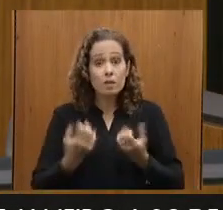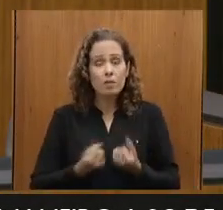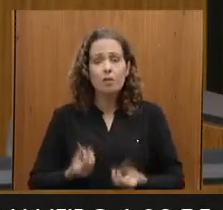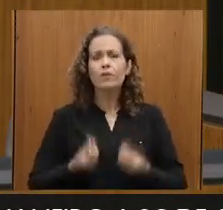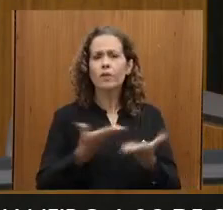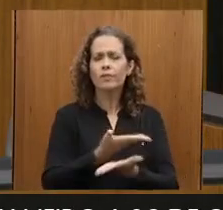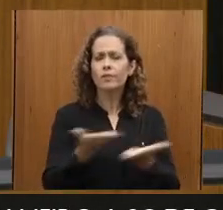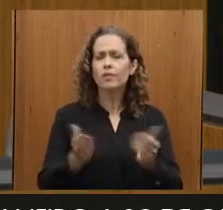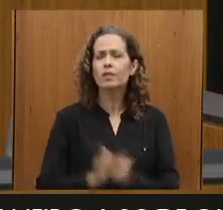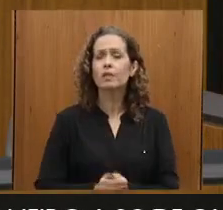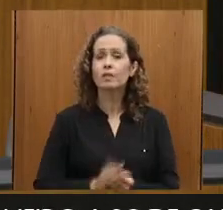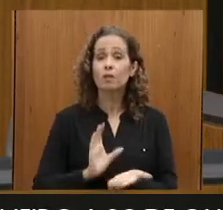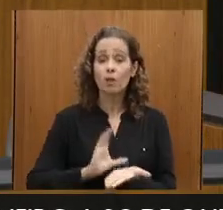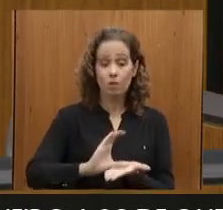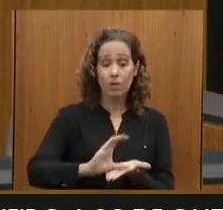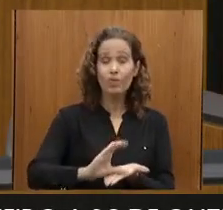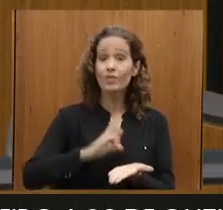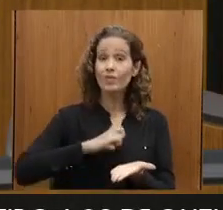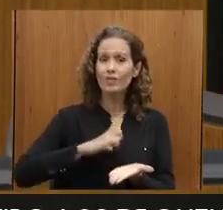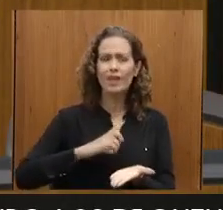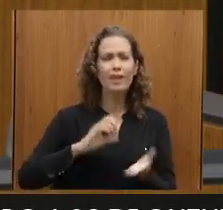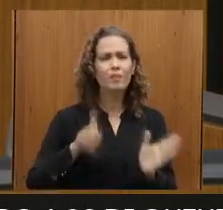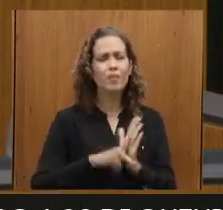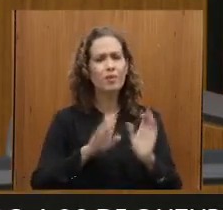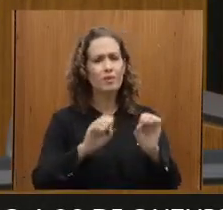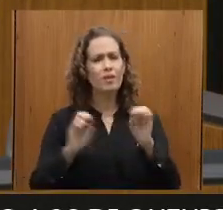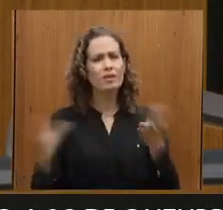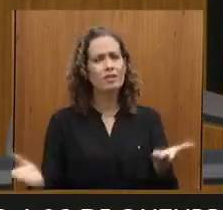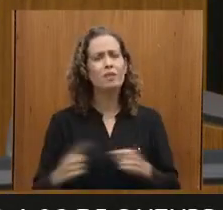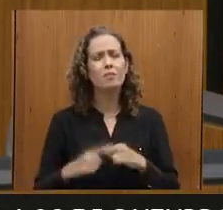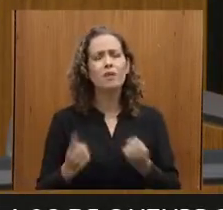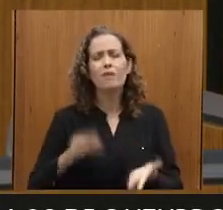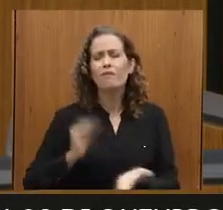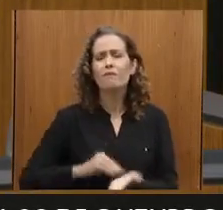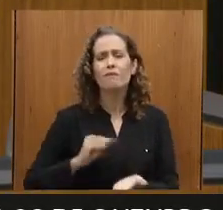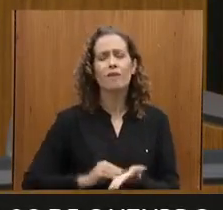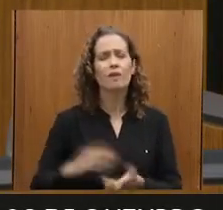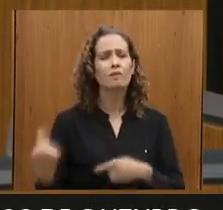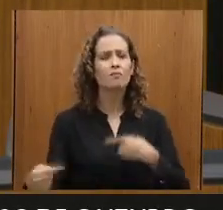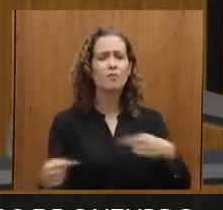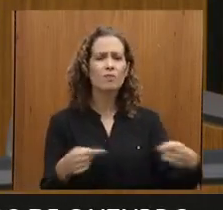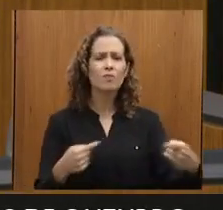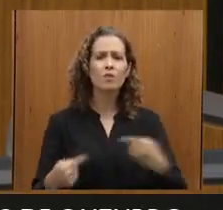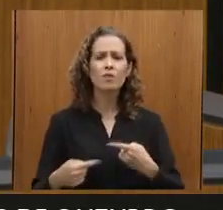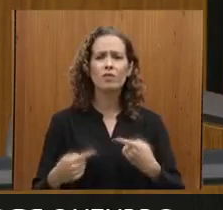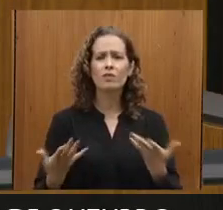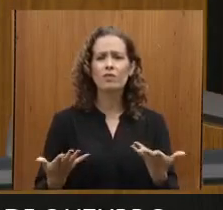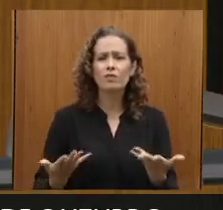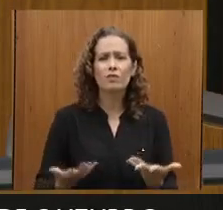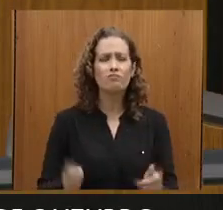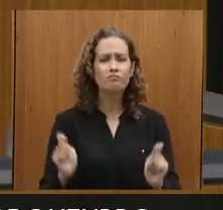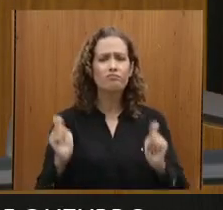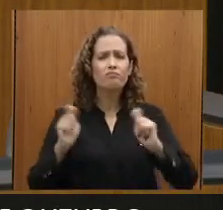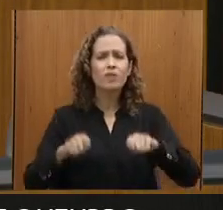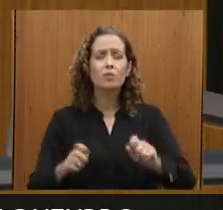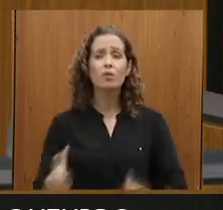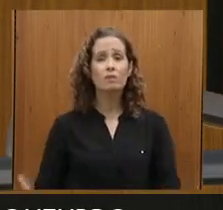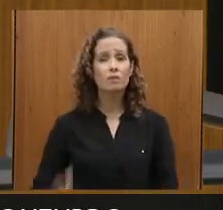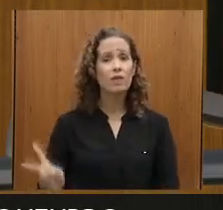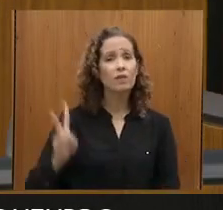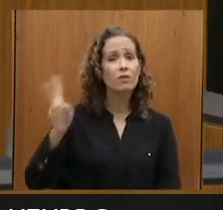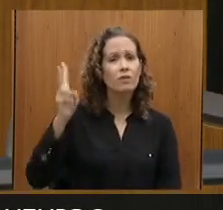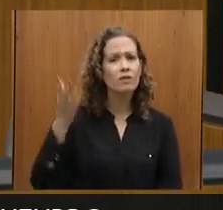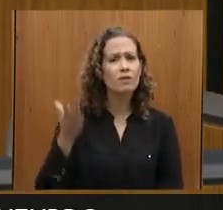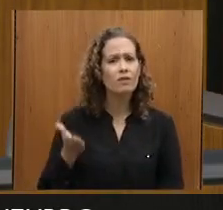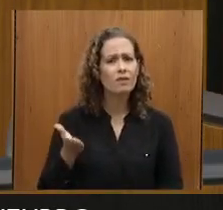recurso da educação tem, eu não compreendo, a ausência de uma política que pudesse remunerar, valorizar, ou